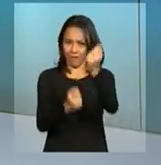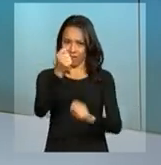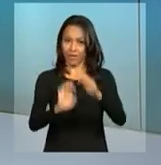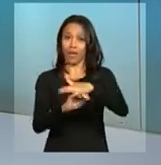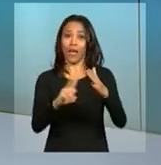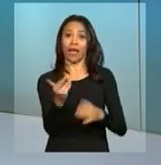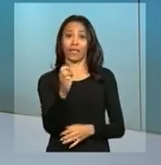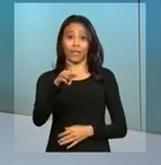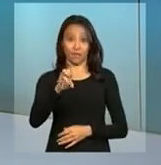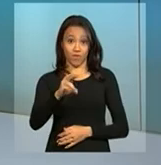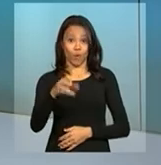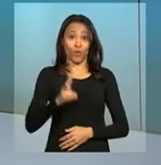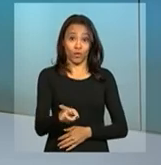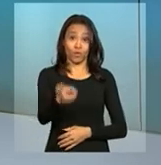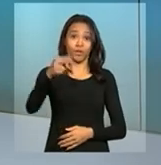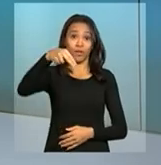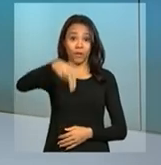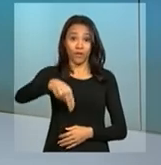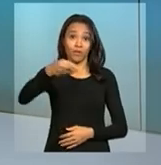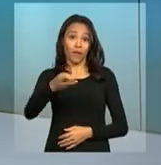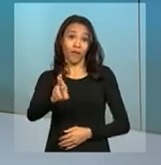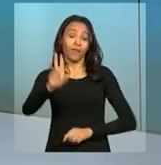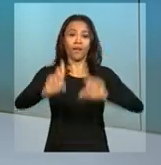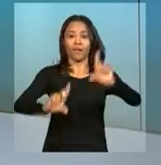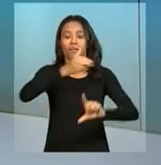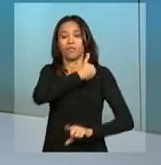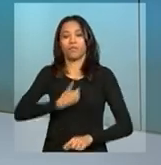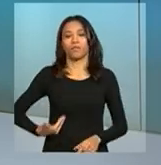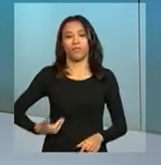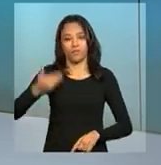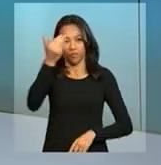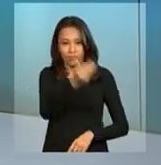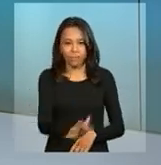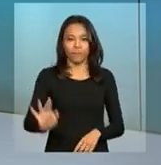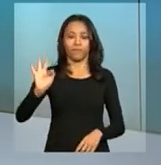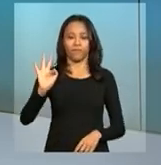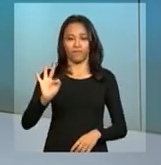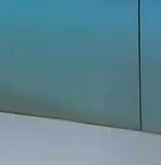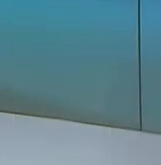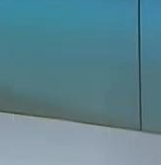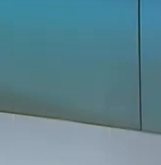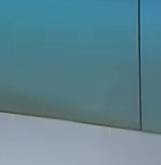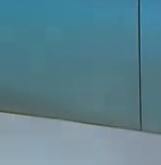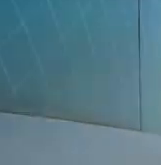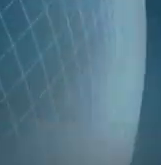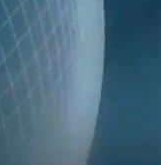HT Micron. Continue com a gente, NBR, a TV do Governo Federal.